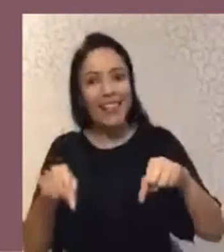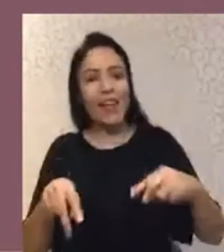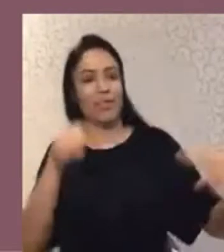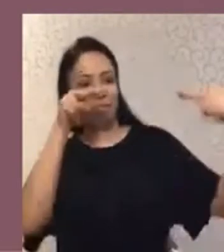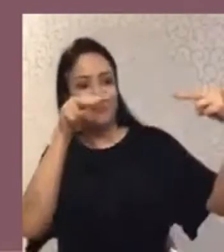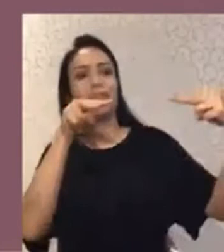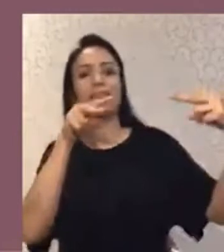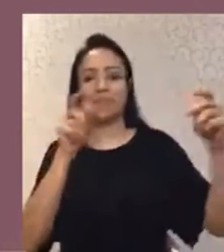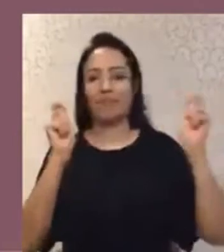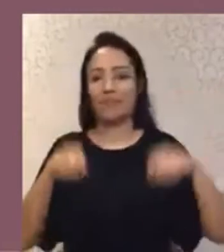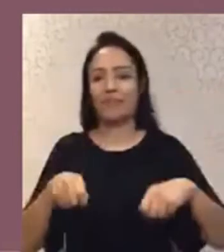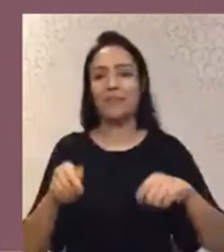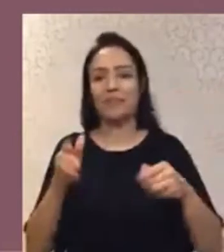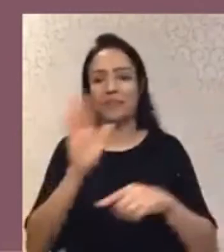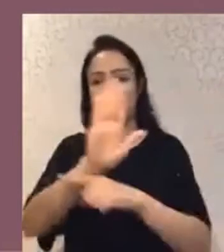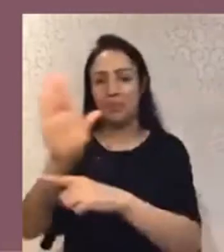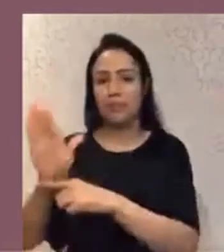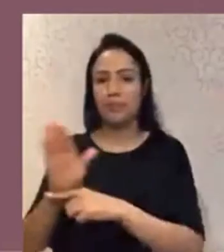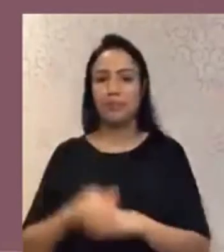contribuição.